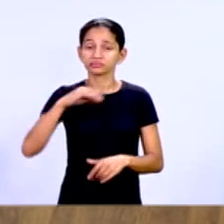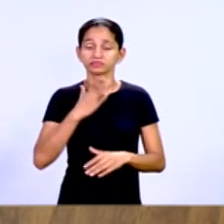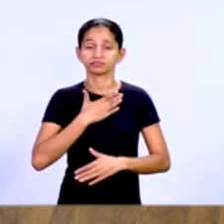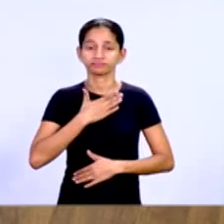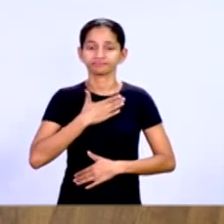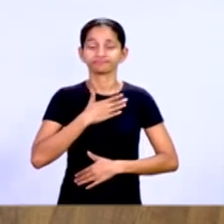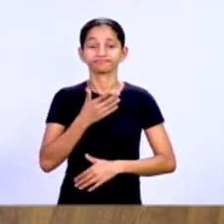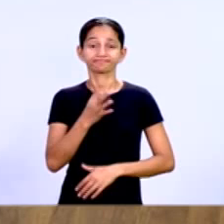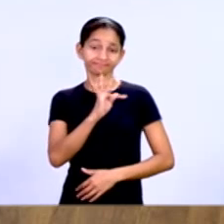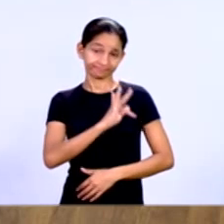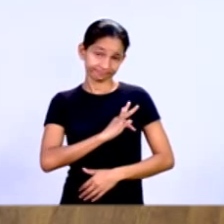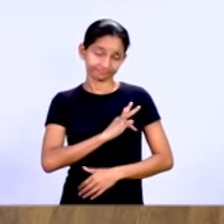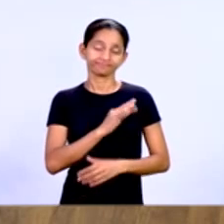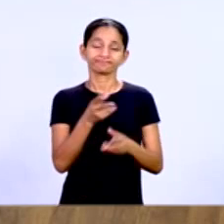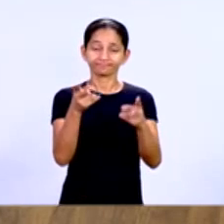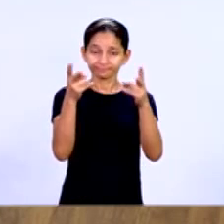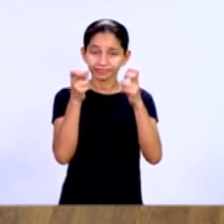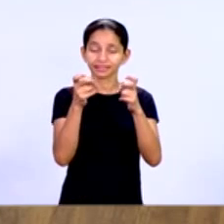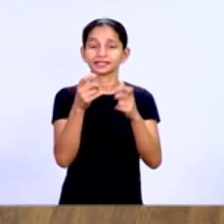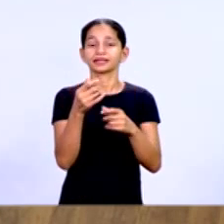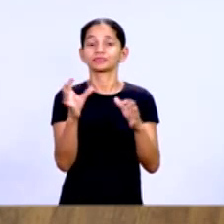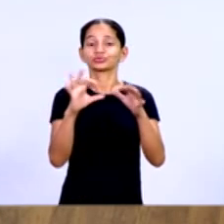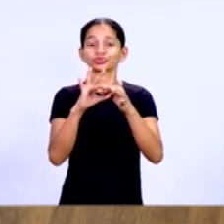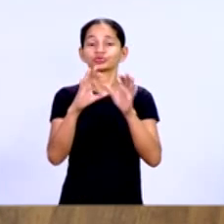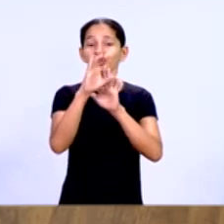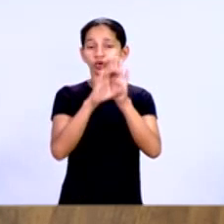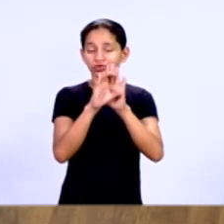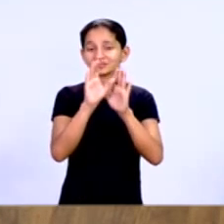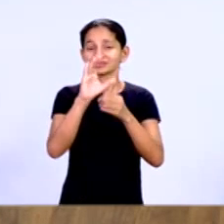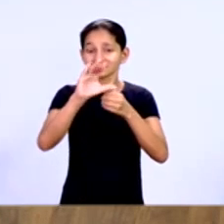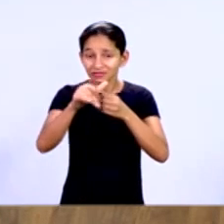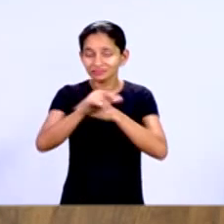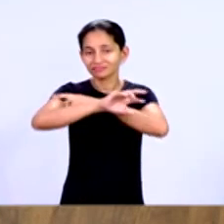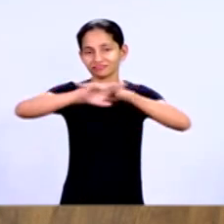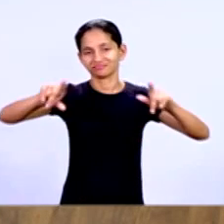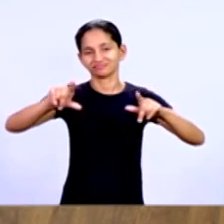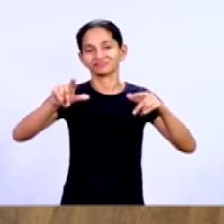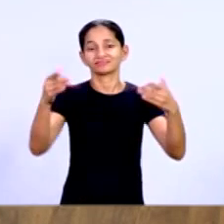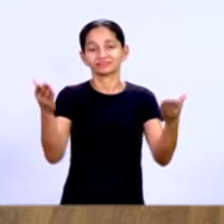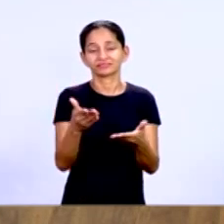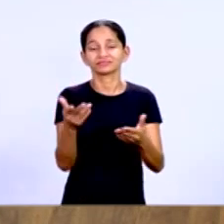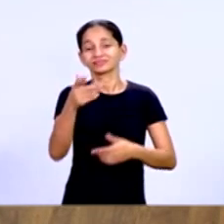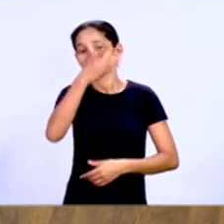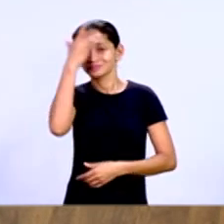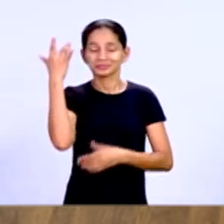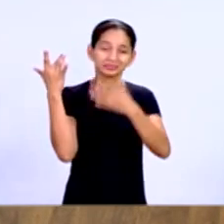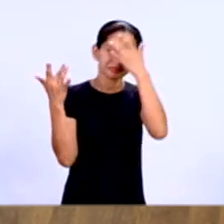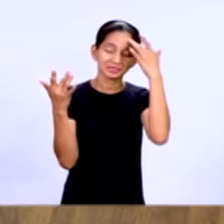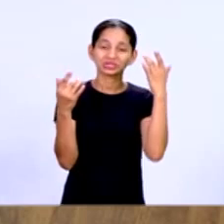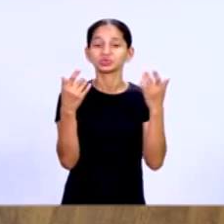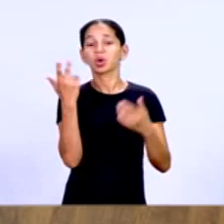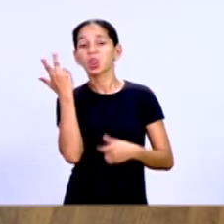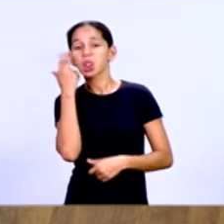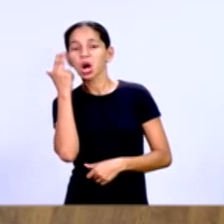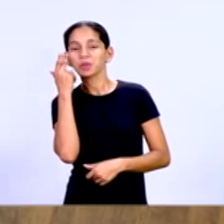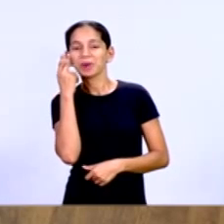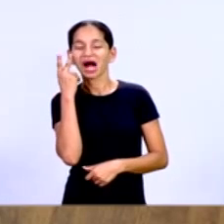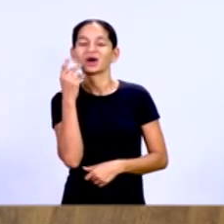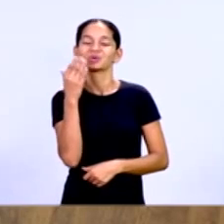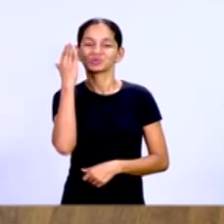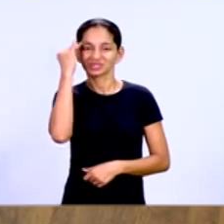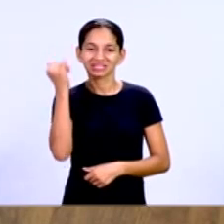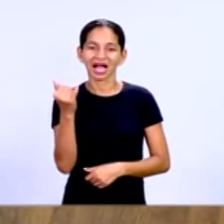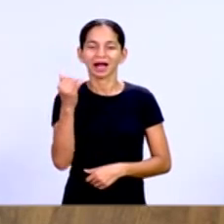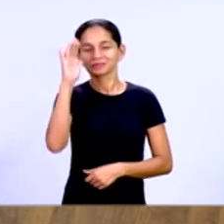ponto de vista técnico, a gente percebe que o conceito de mercado, ele é diferente do que as pessoas mais comuns têm